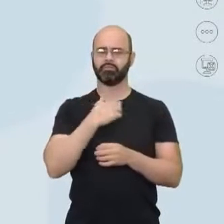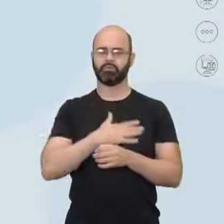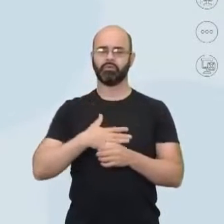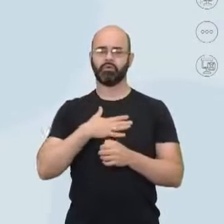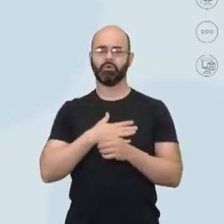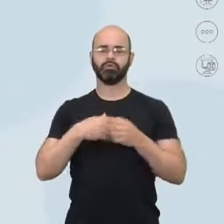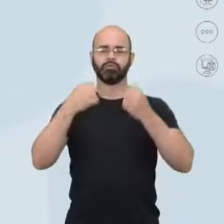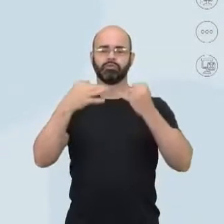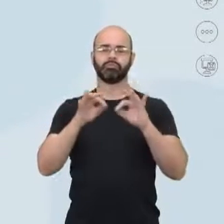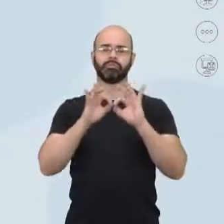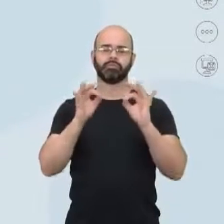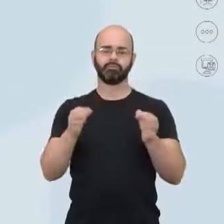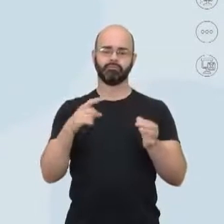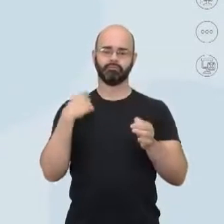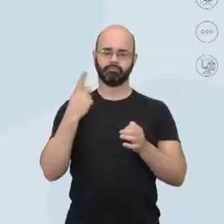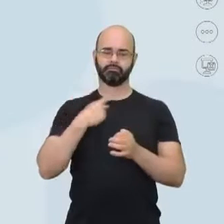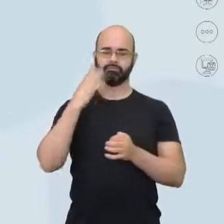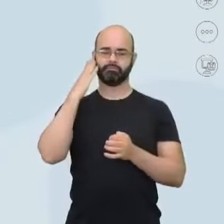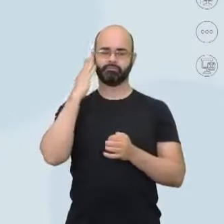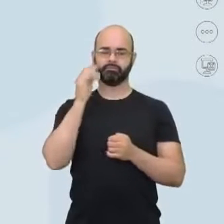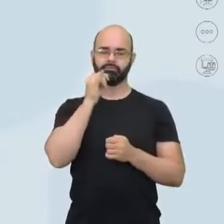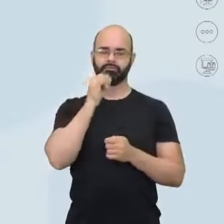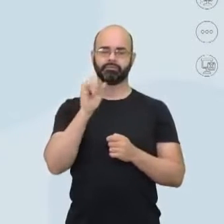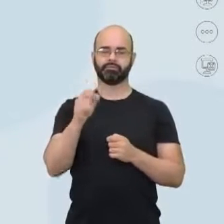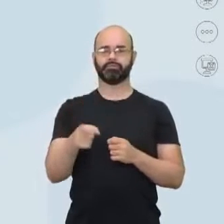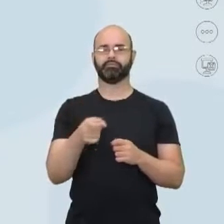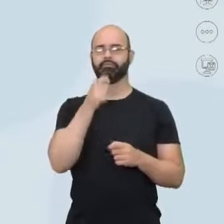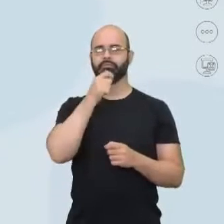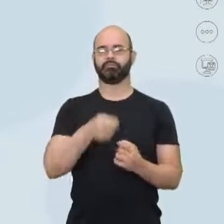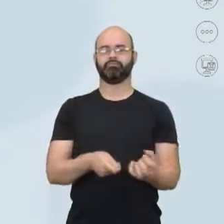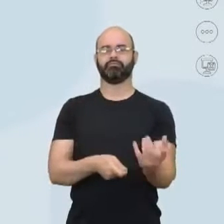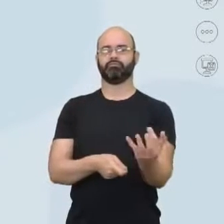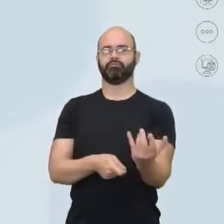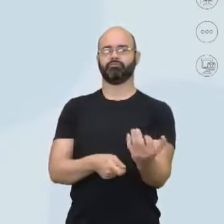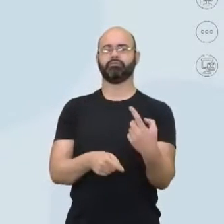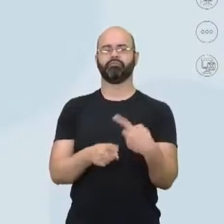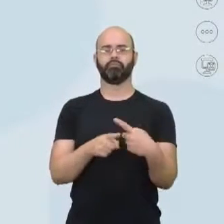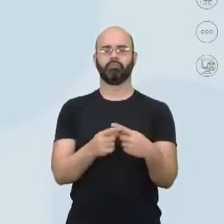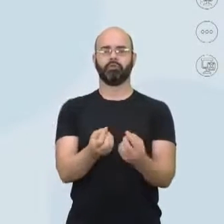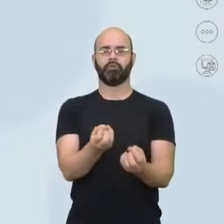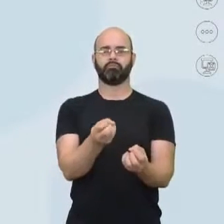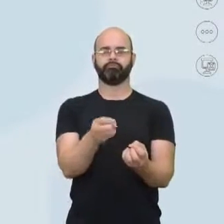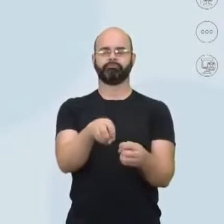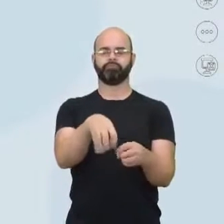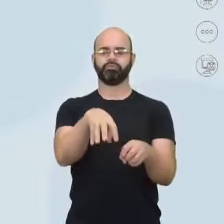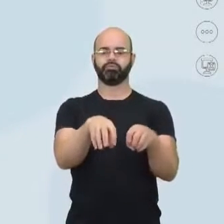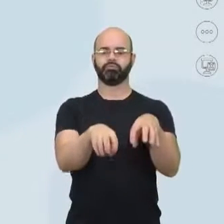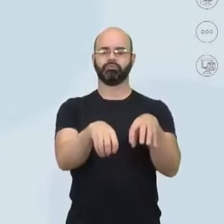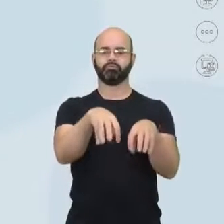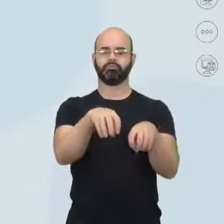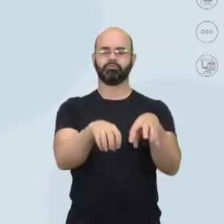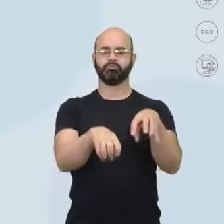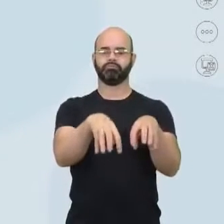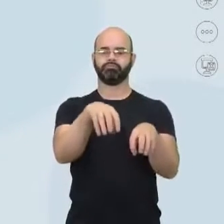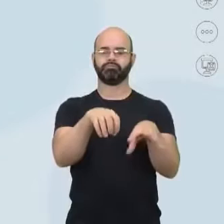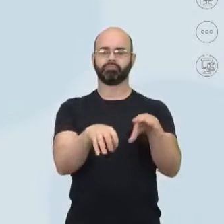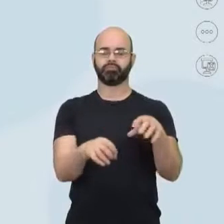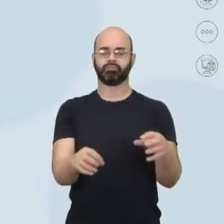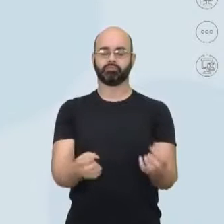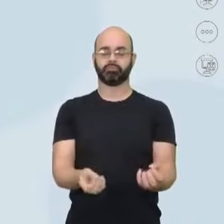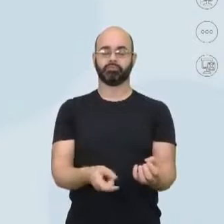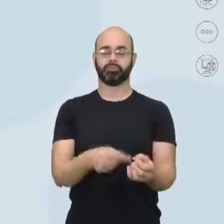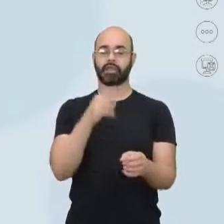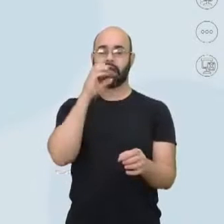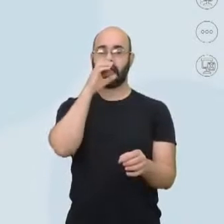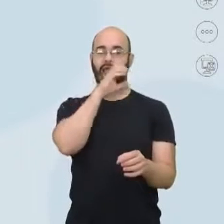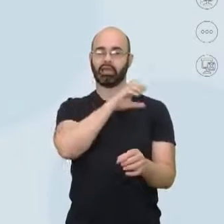dia, né? Então se a gente observa lá uma panela fervendo, por que fica aquelas borbulhas ali? Porque o que é quente está subindo,